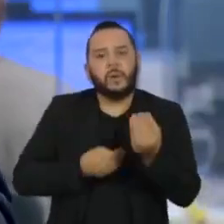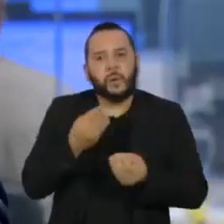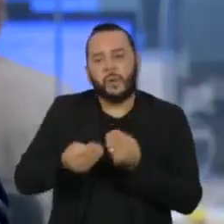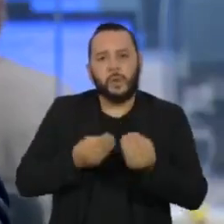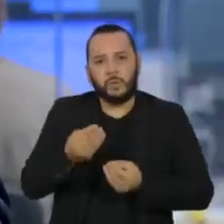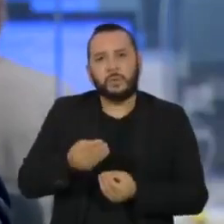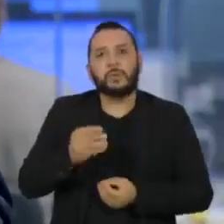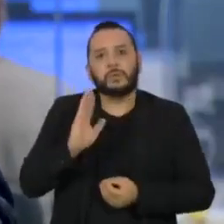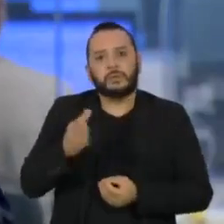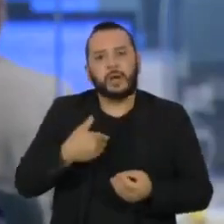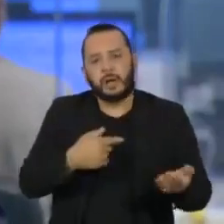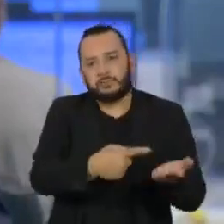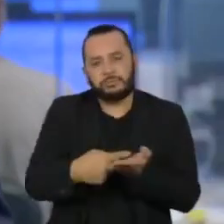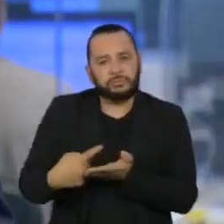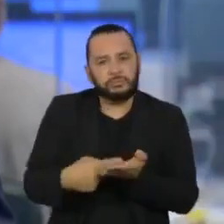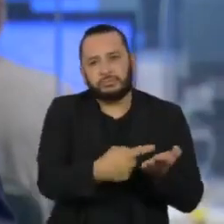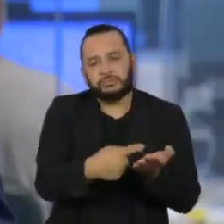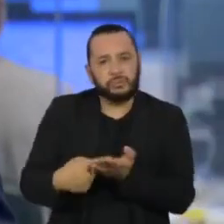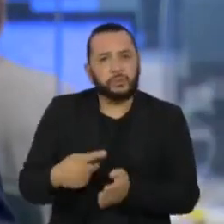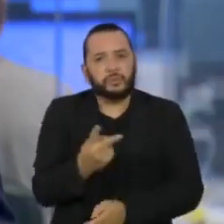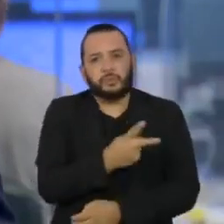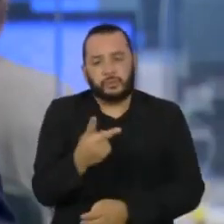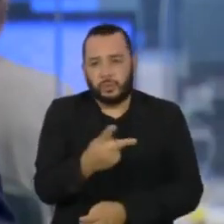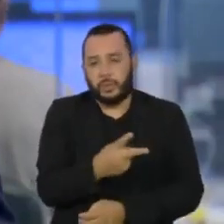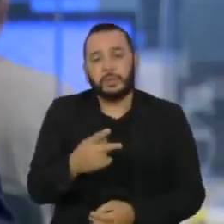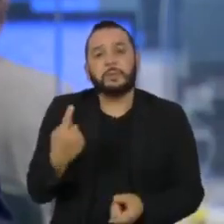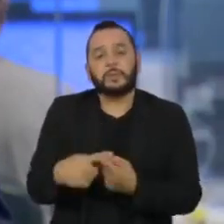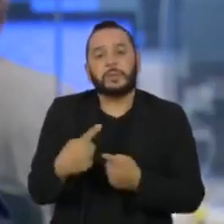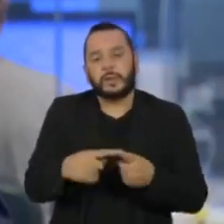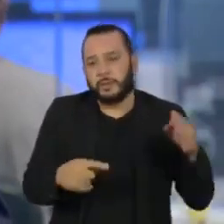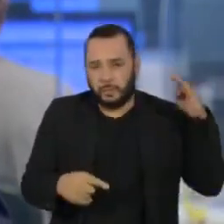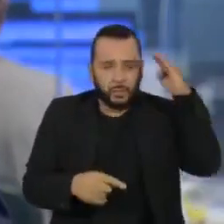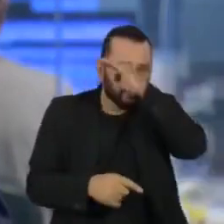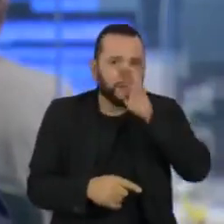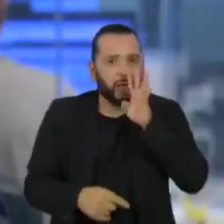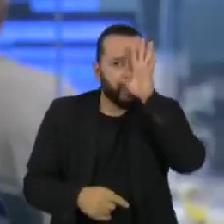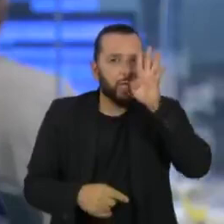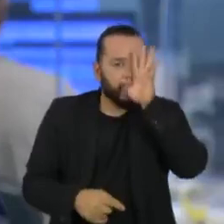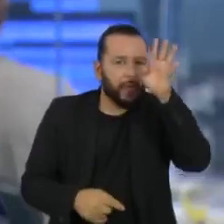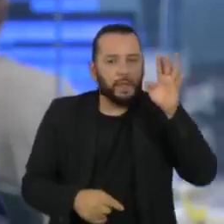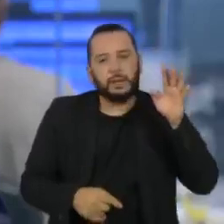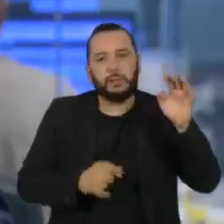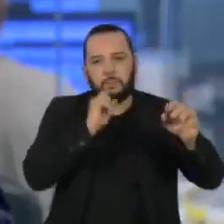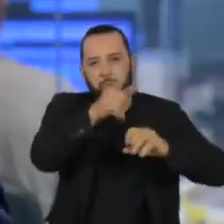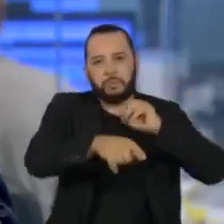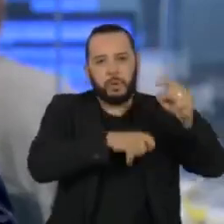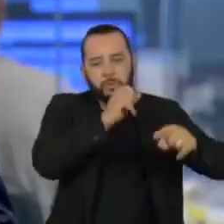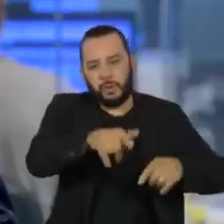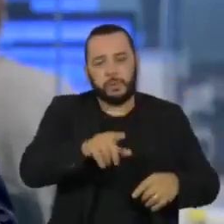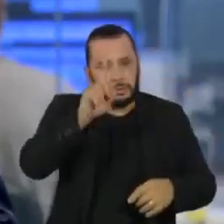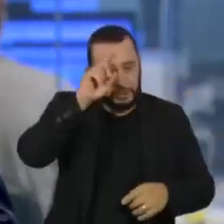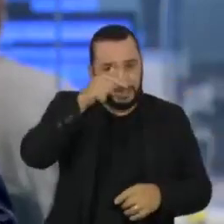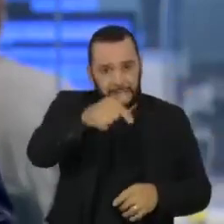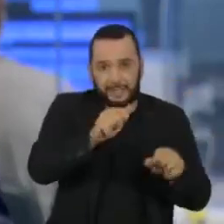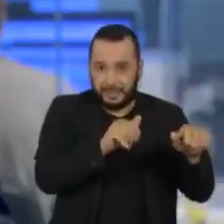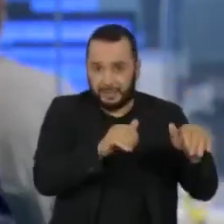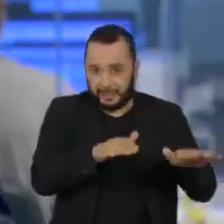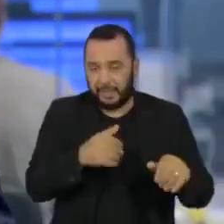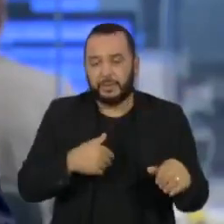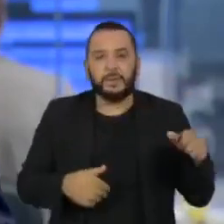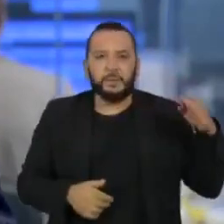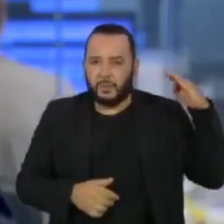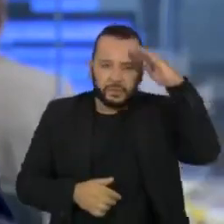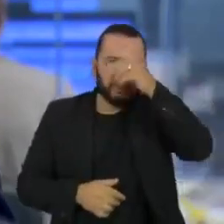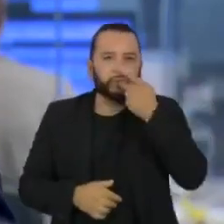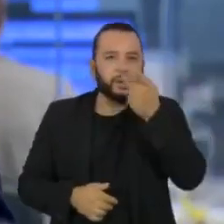entre os dois depois da crise institucional provocada pelos discursos de bolsonaro no dia sete de setembro a revista Veja bolsonaro